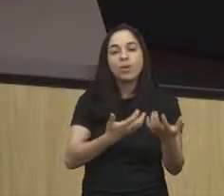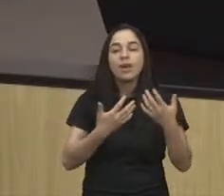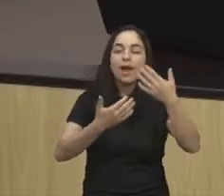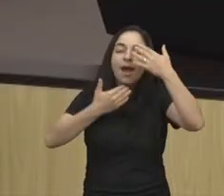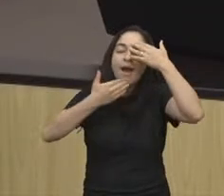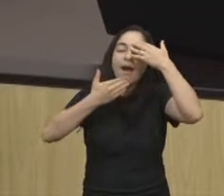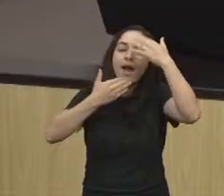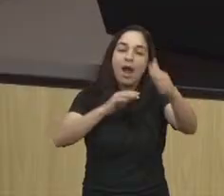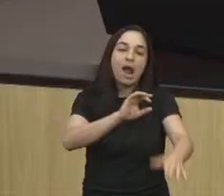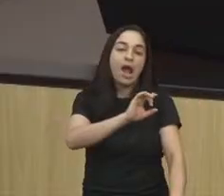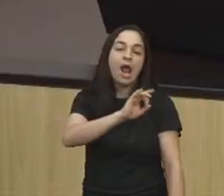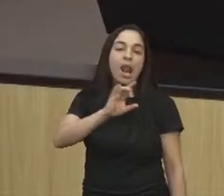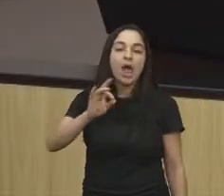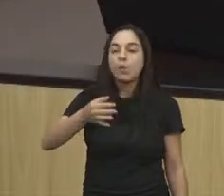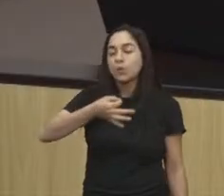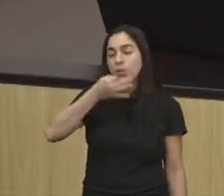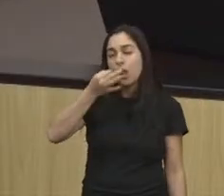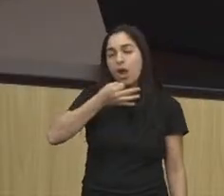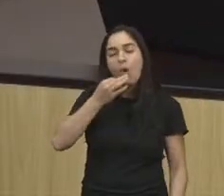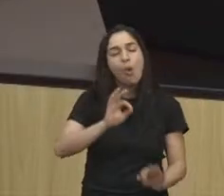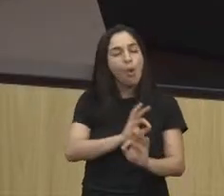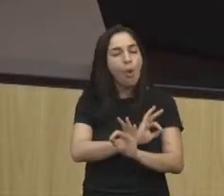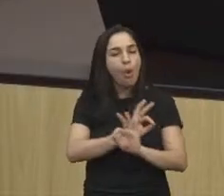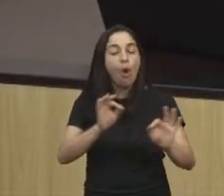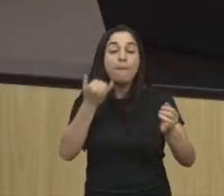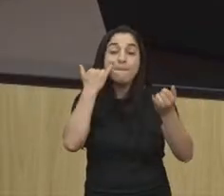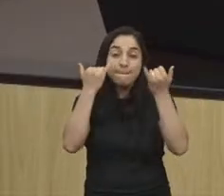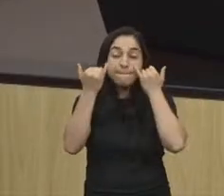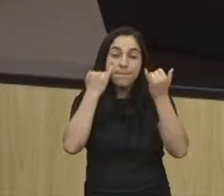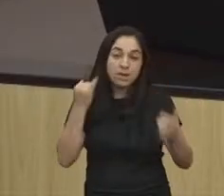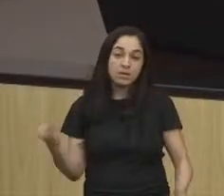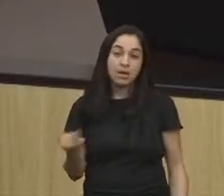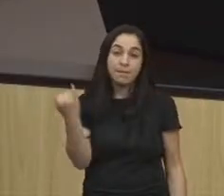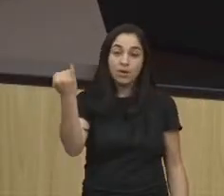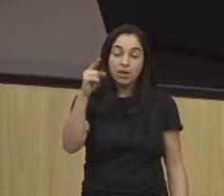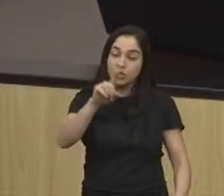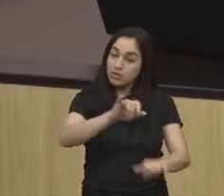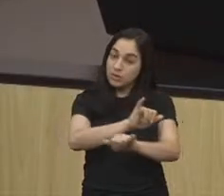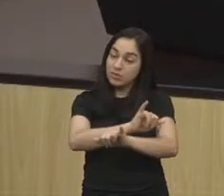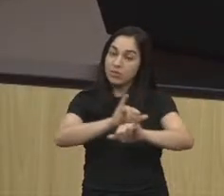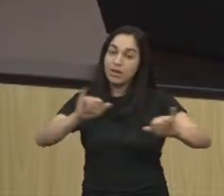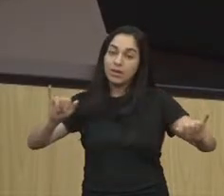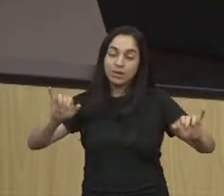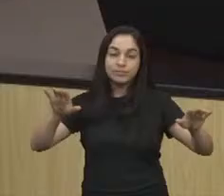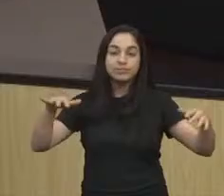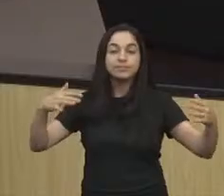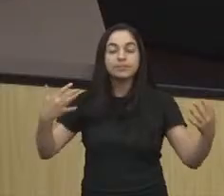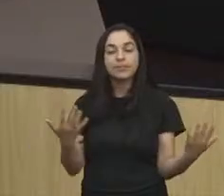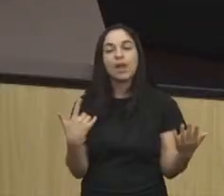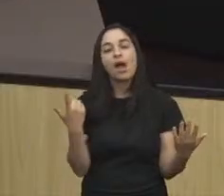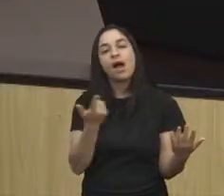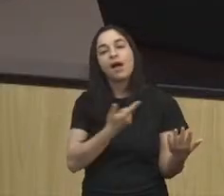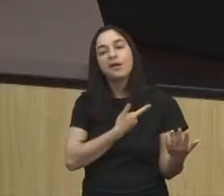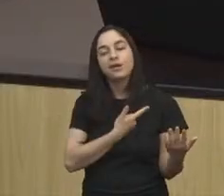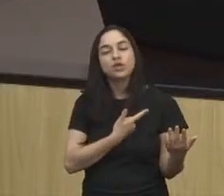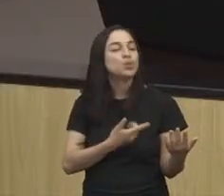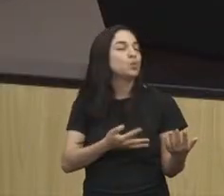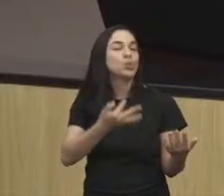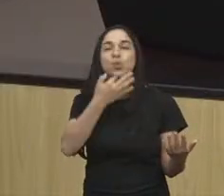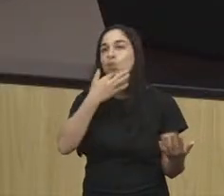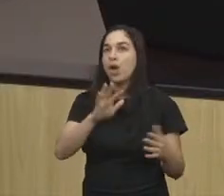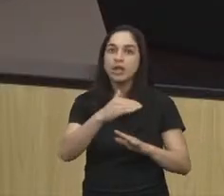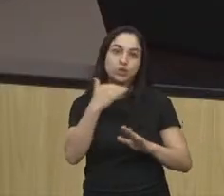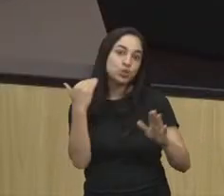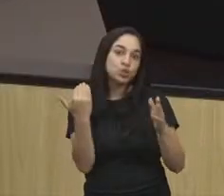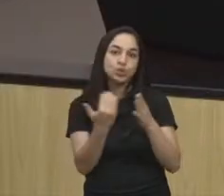pela explanação de vocês, muito boa, muitas informações importantes que vocês passaram aqui, e a gente não tem todo o conhecimento,